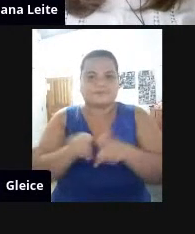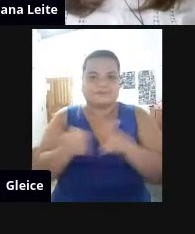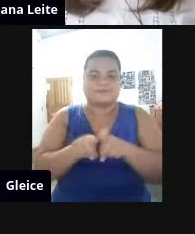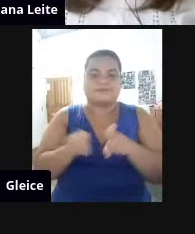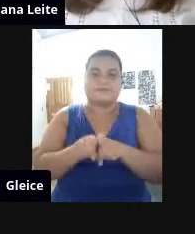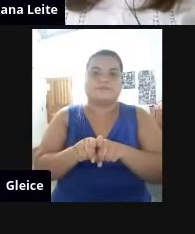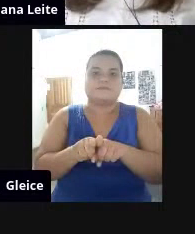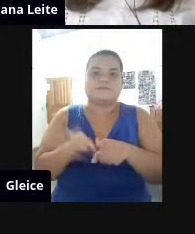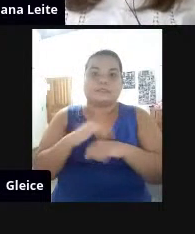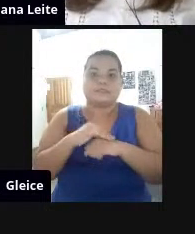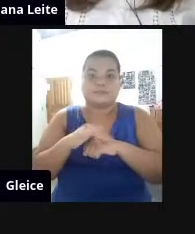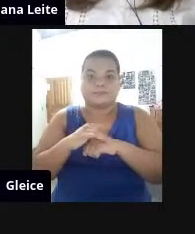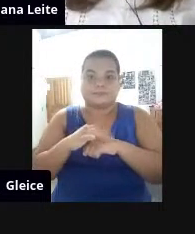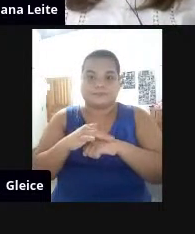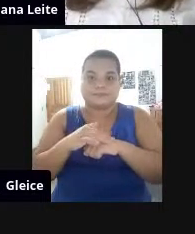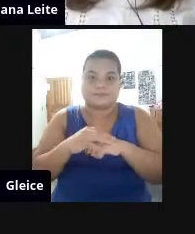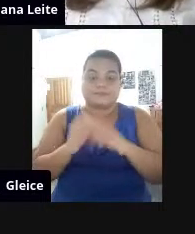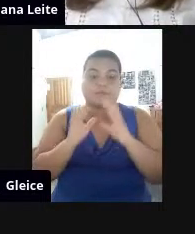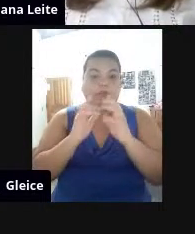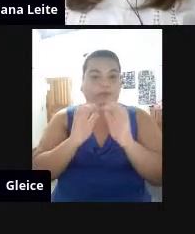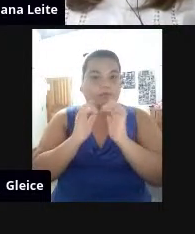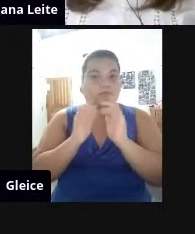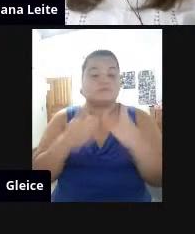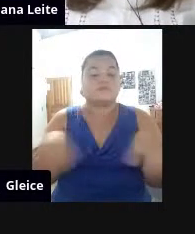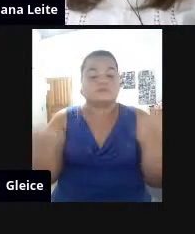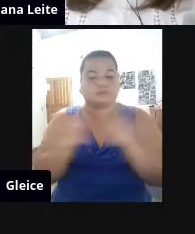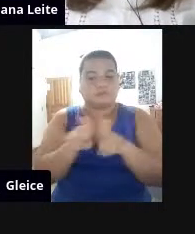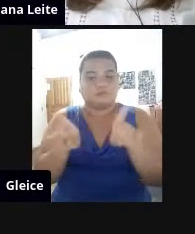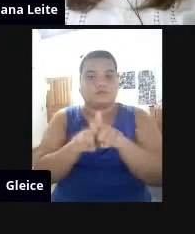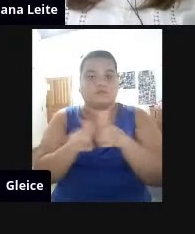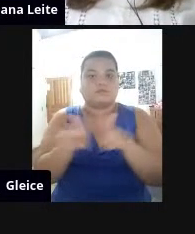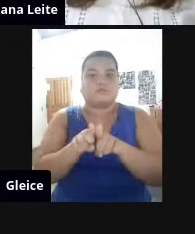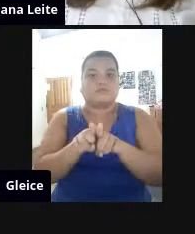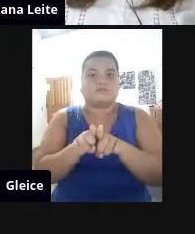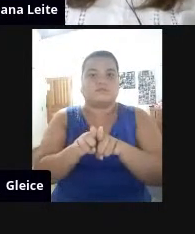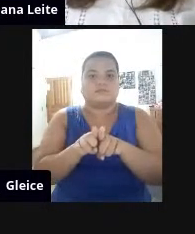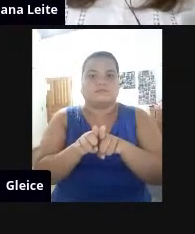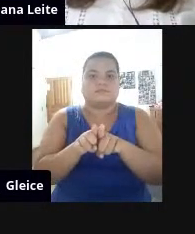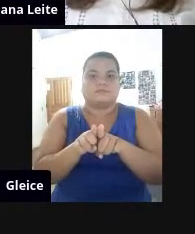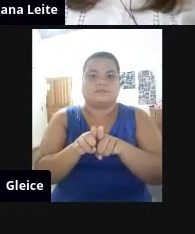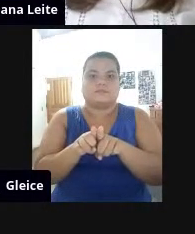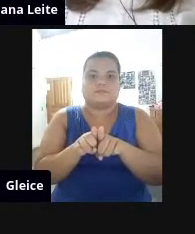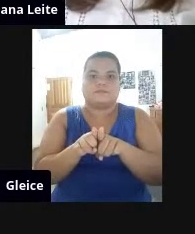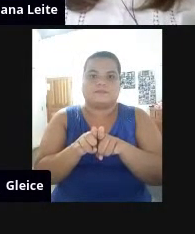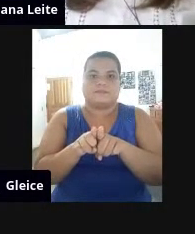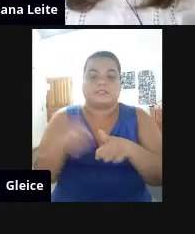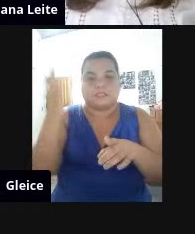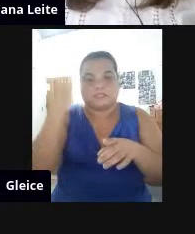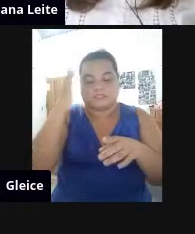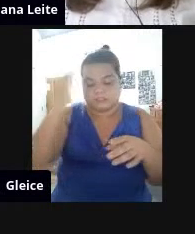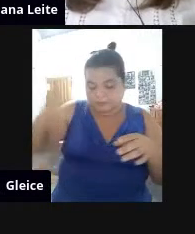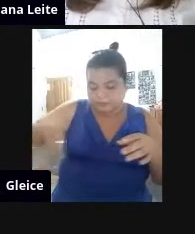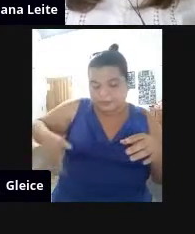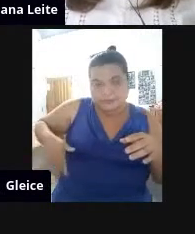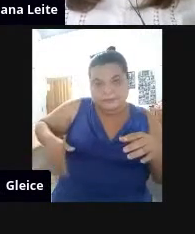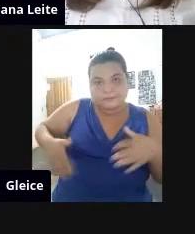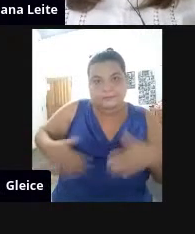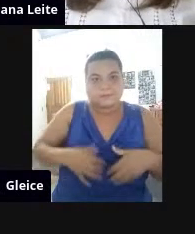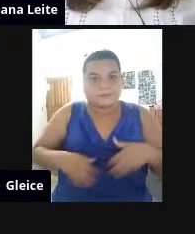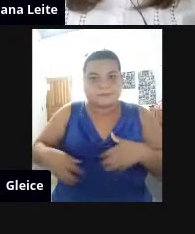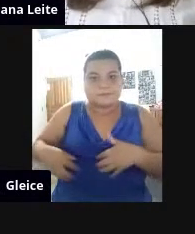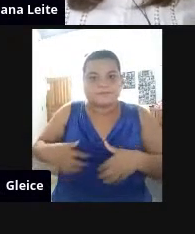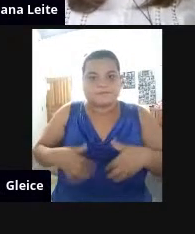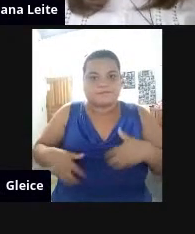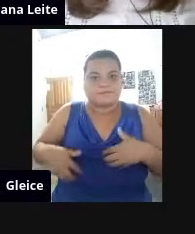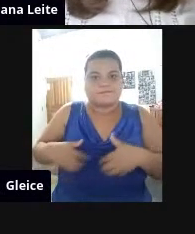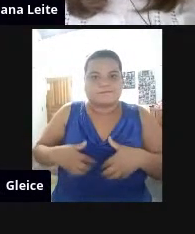E no autismo não é diferente, tá? Então, entendendo essa microbiota, entendendo esse intestino, a gente consegue ter resposta para